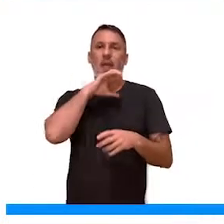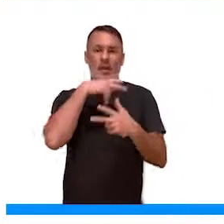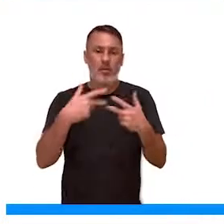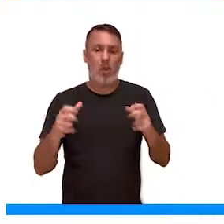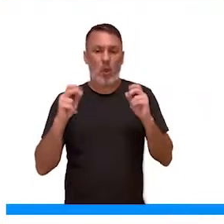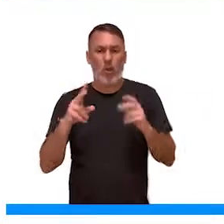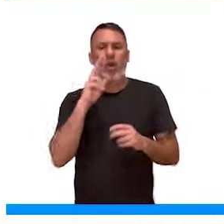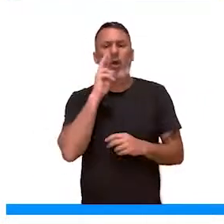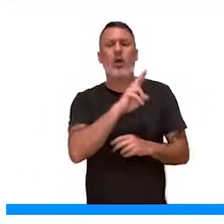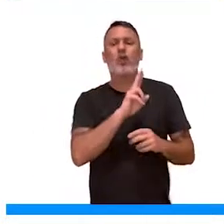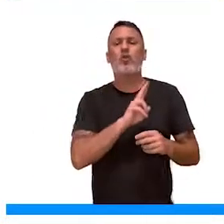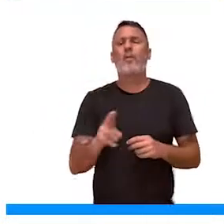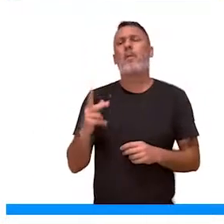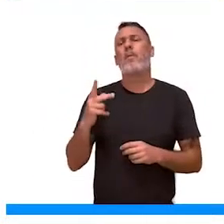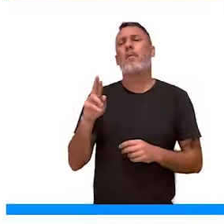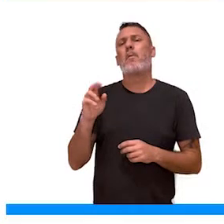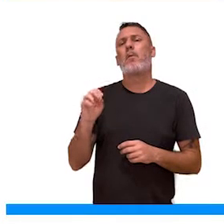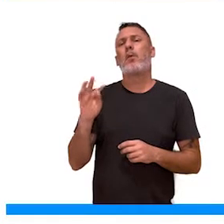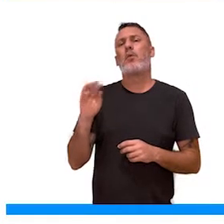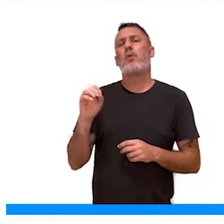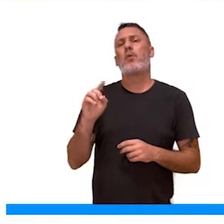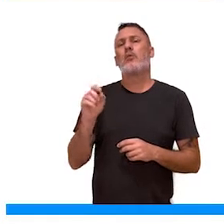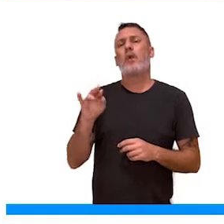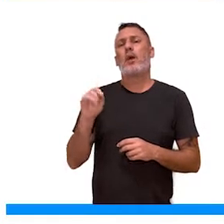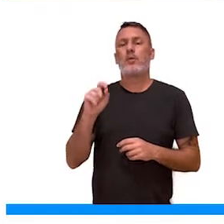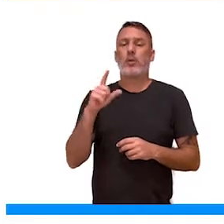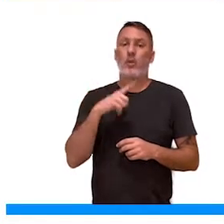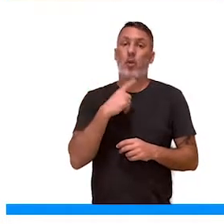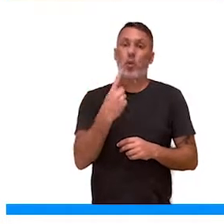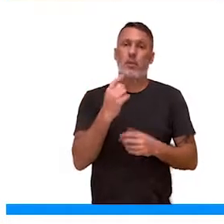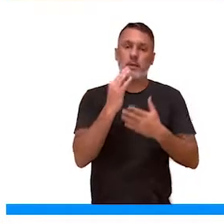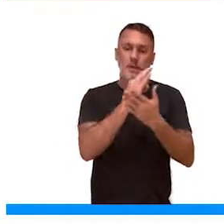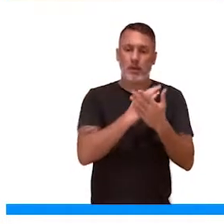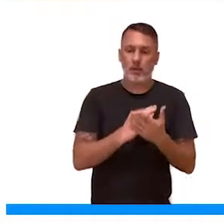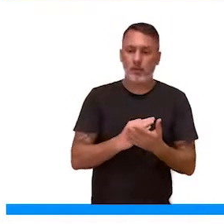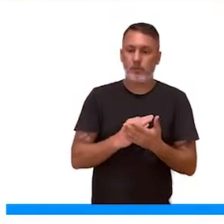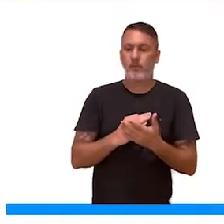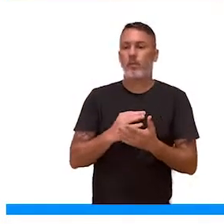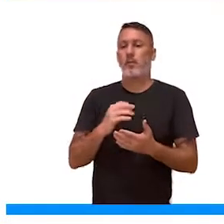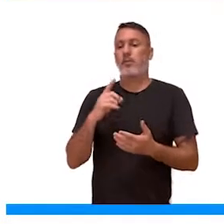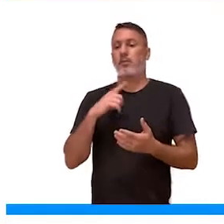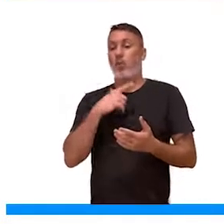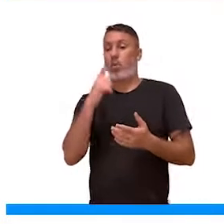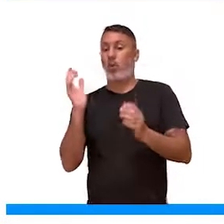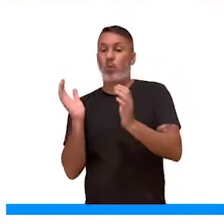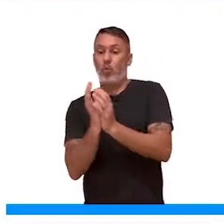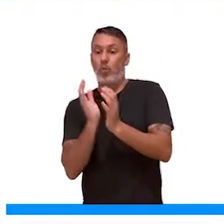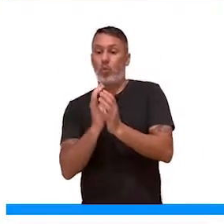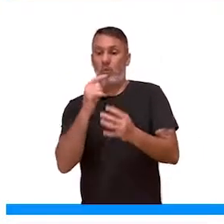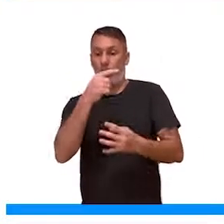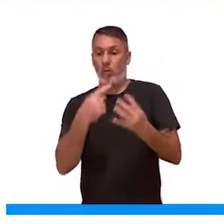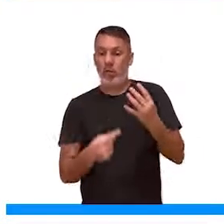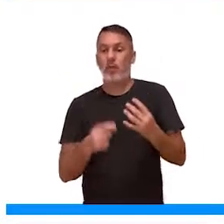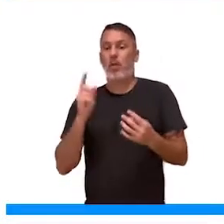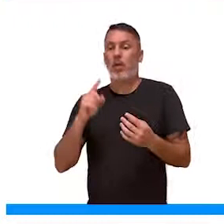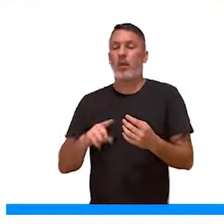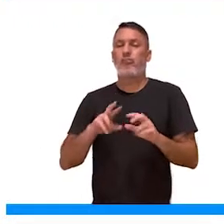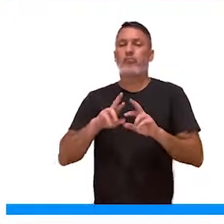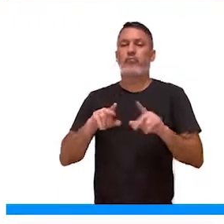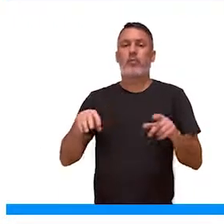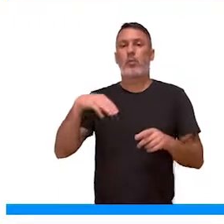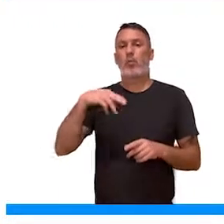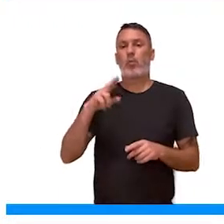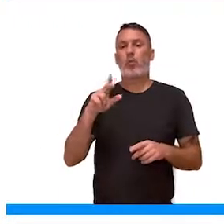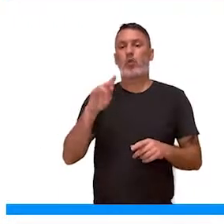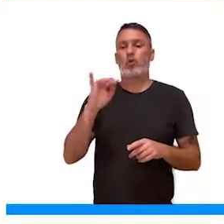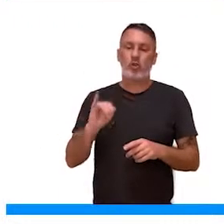animal, ok? Os protozoários, eles são unicelulares, os nematódios, anelídeos, plateumintos e artrópodes